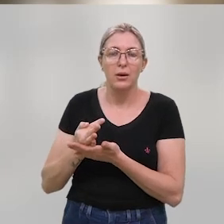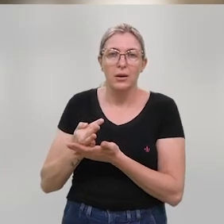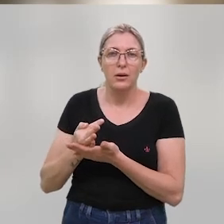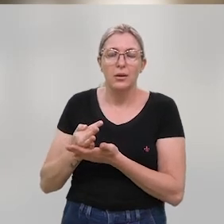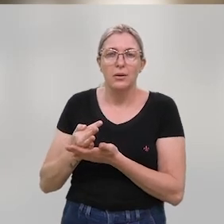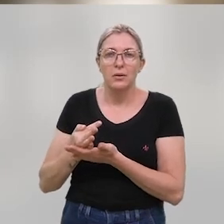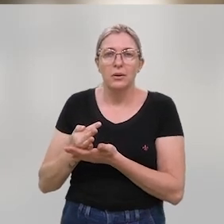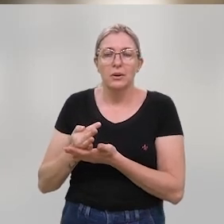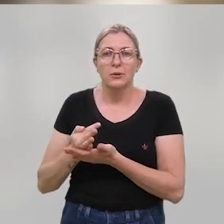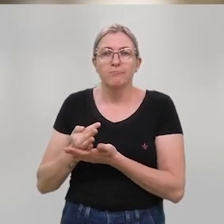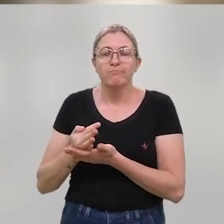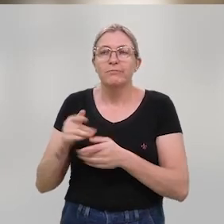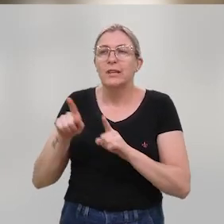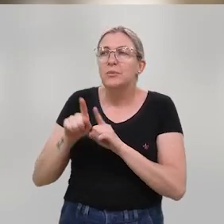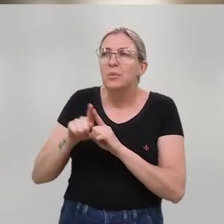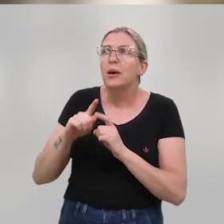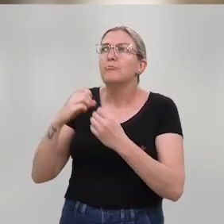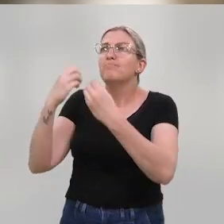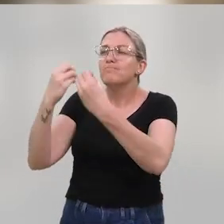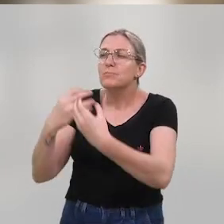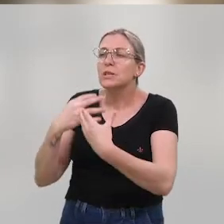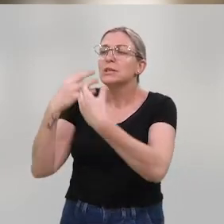certeza fortaleceram a minha fé.